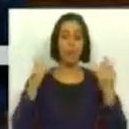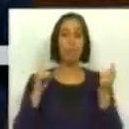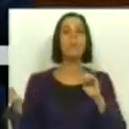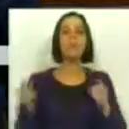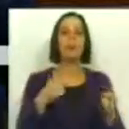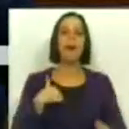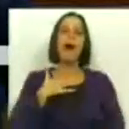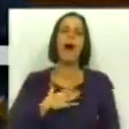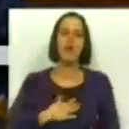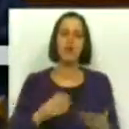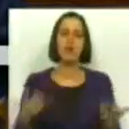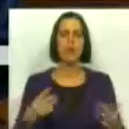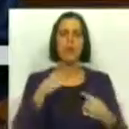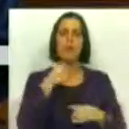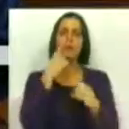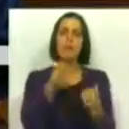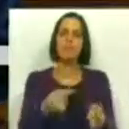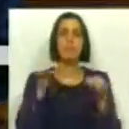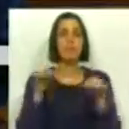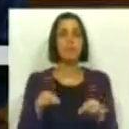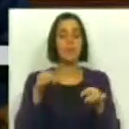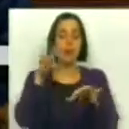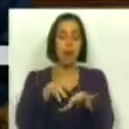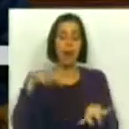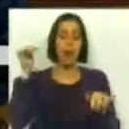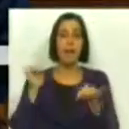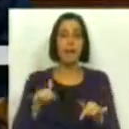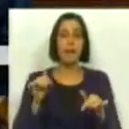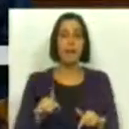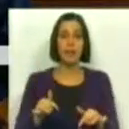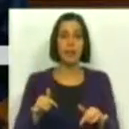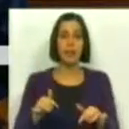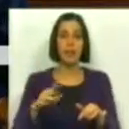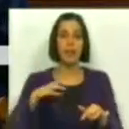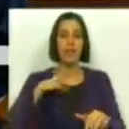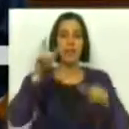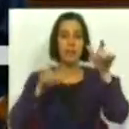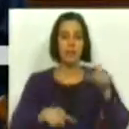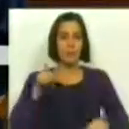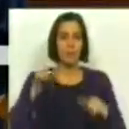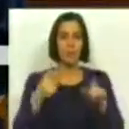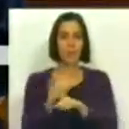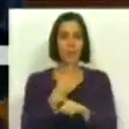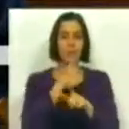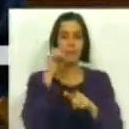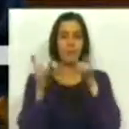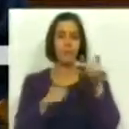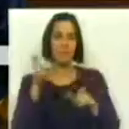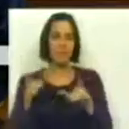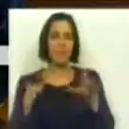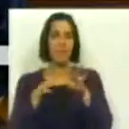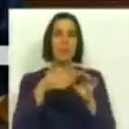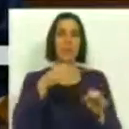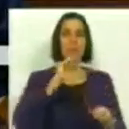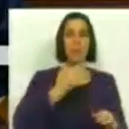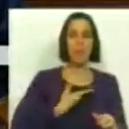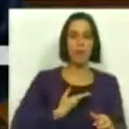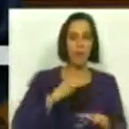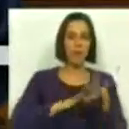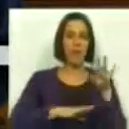debate, gostaria de transmitir a esta Assembleia e aos portugueses algumas palavras do entendimento que o